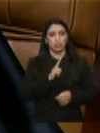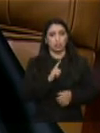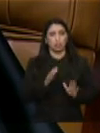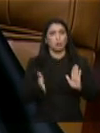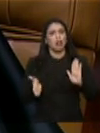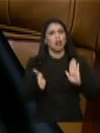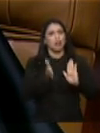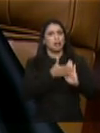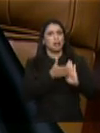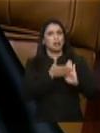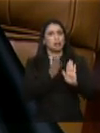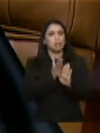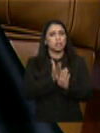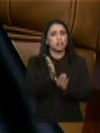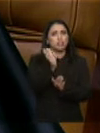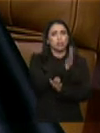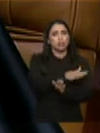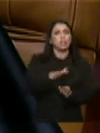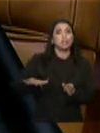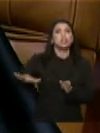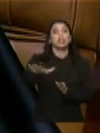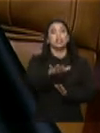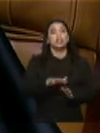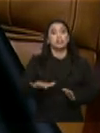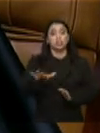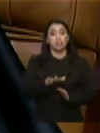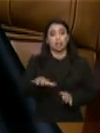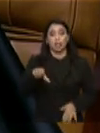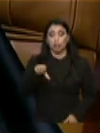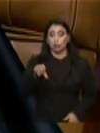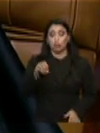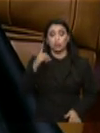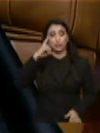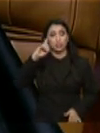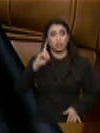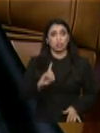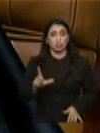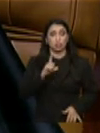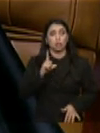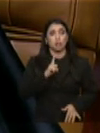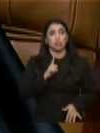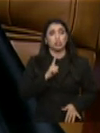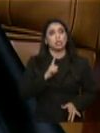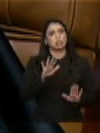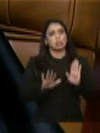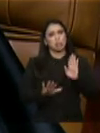cláusula geral de anterioridade geral e ou nonagesimal, conforme a natureza do tributo,